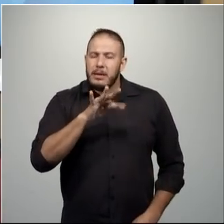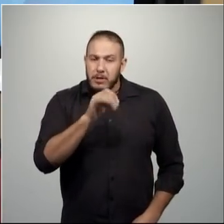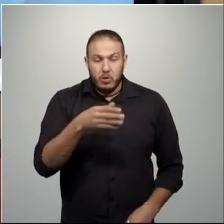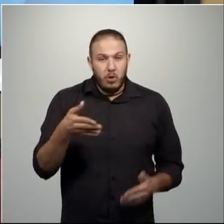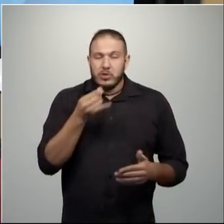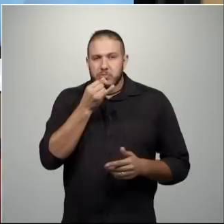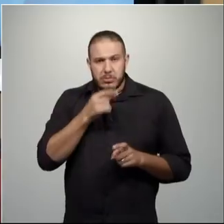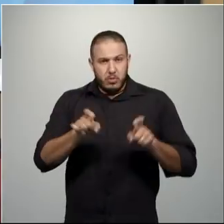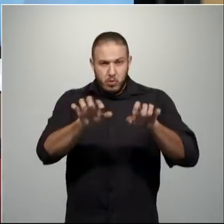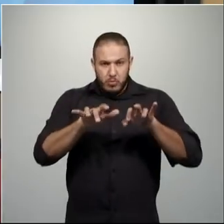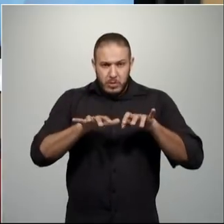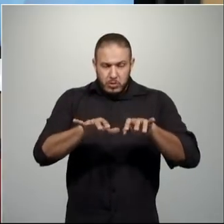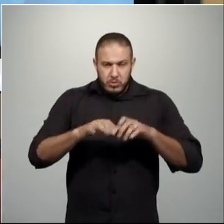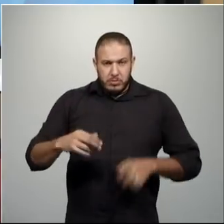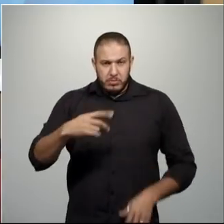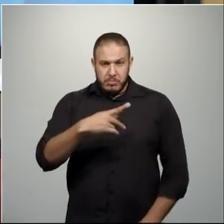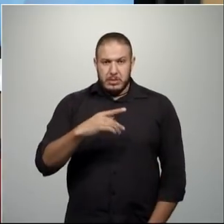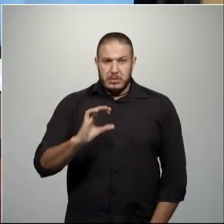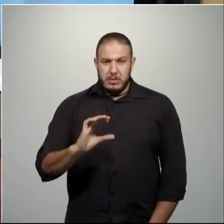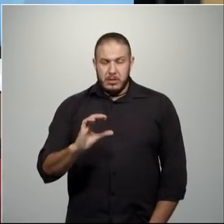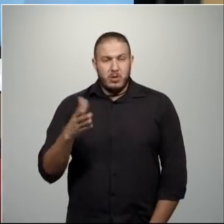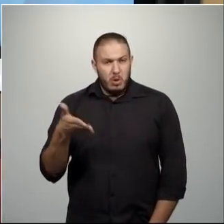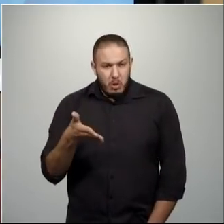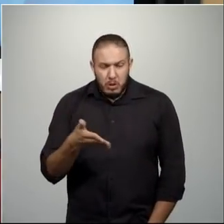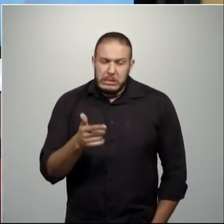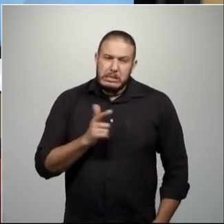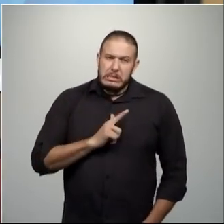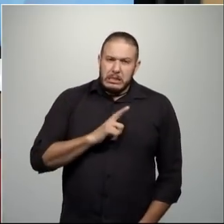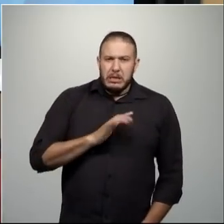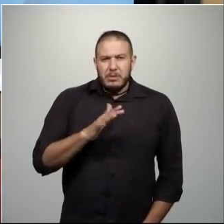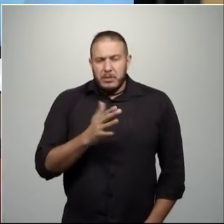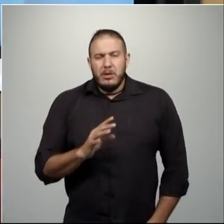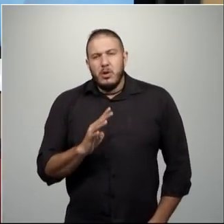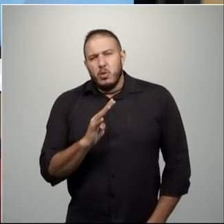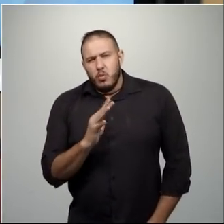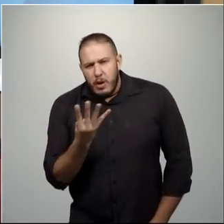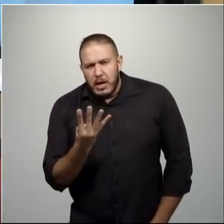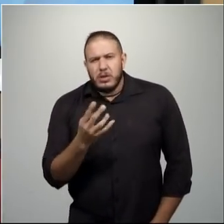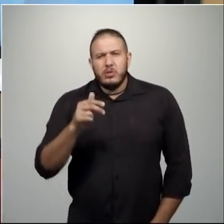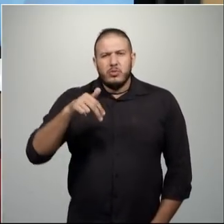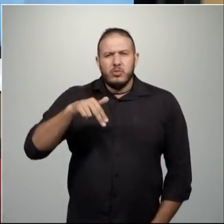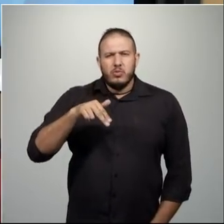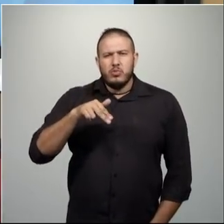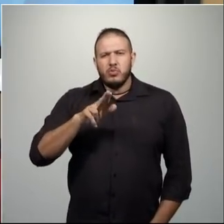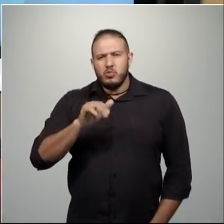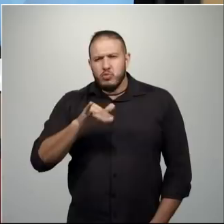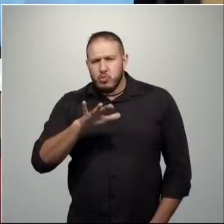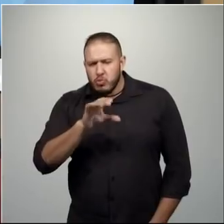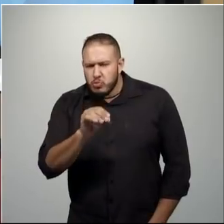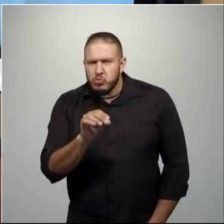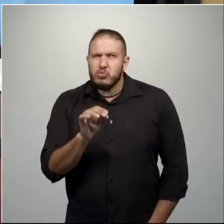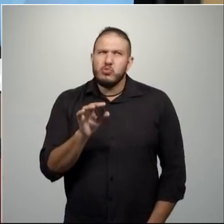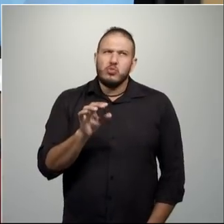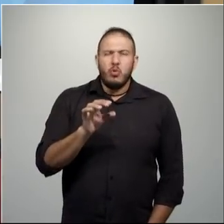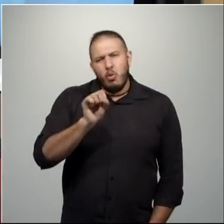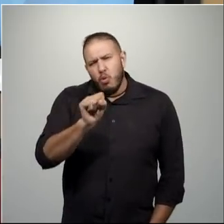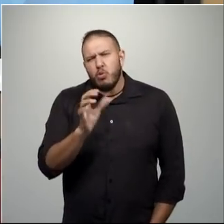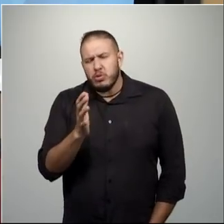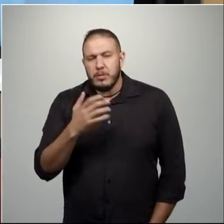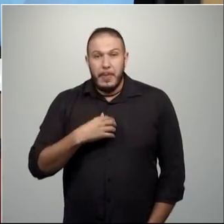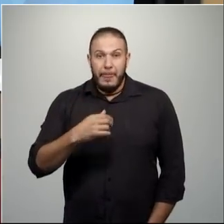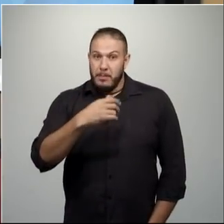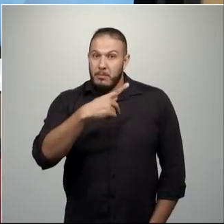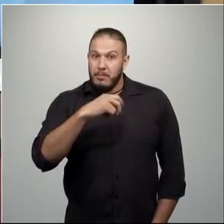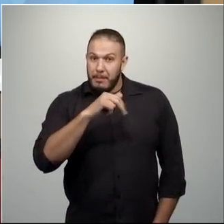hoje um computador pessoal ele tem da ordem de 4 núcleos oito núcleos talvez a uma placa gráfica